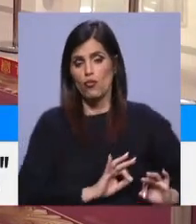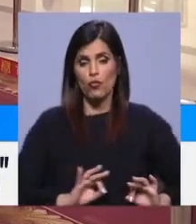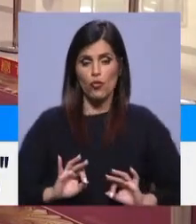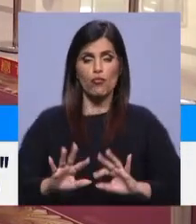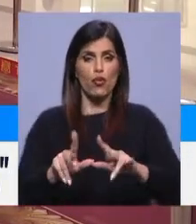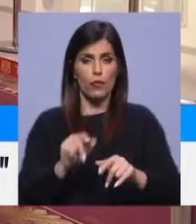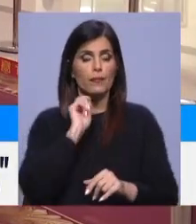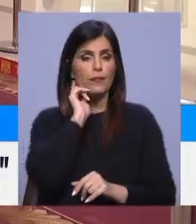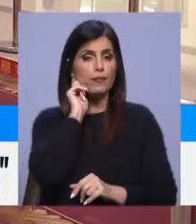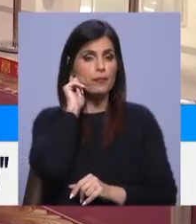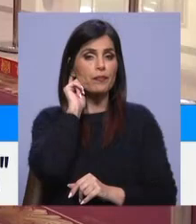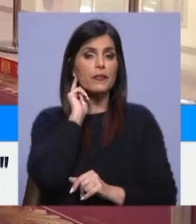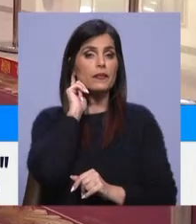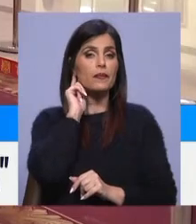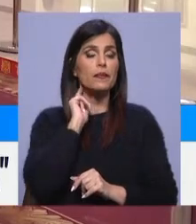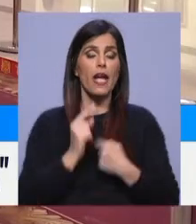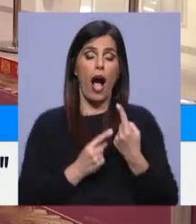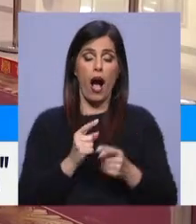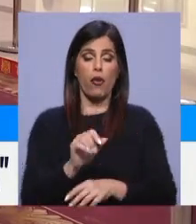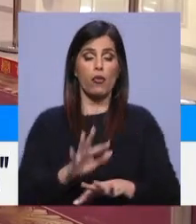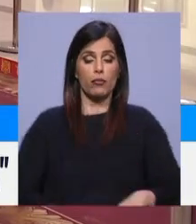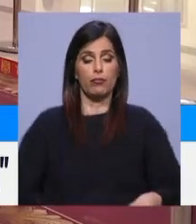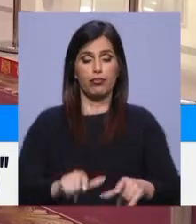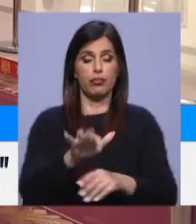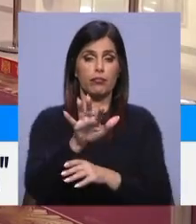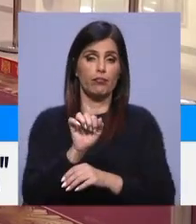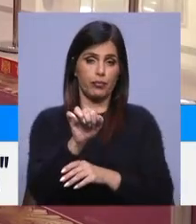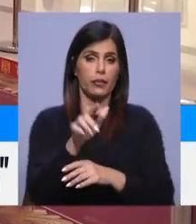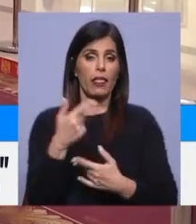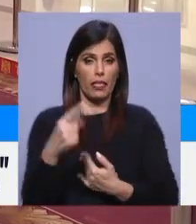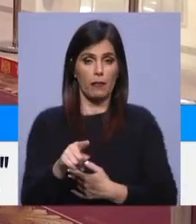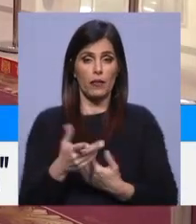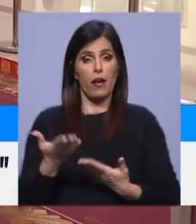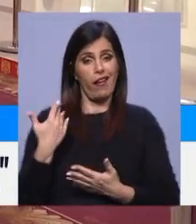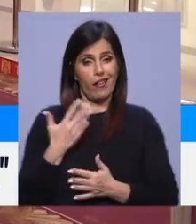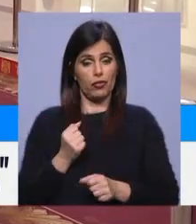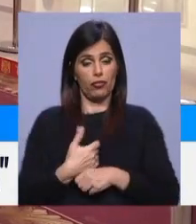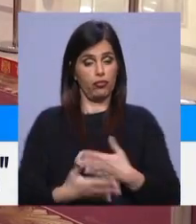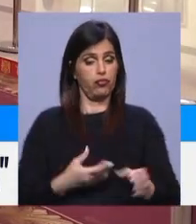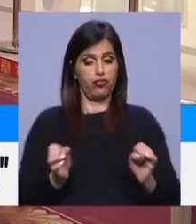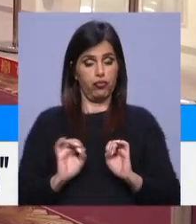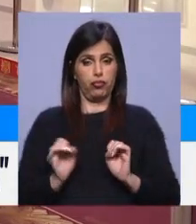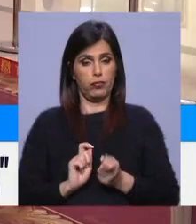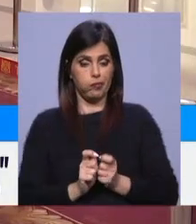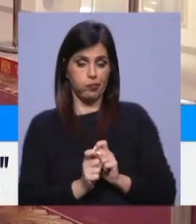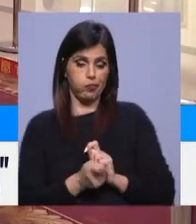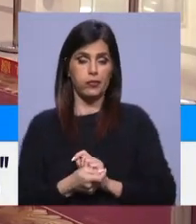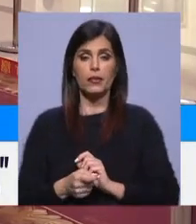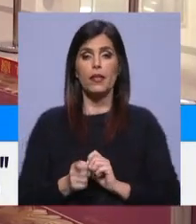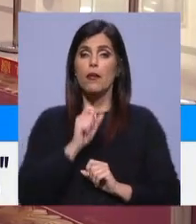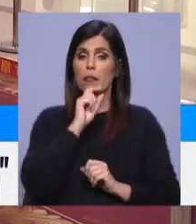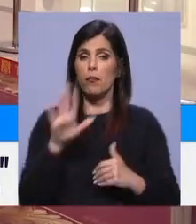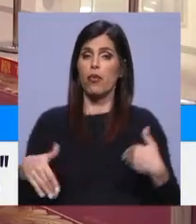recuperação de alguns dos carros que temos e que neste momento não estavam operacionais, de forma a que possamos ceder